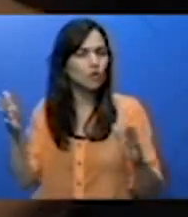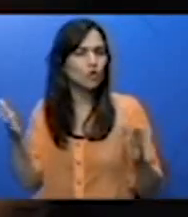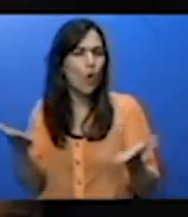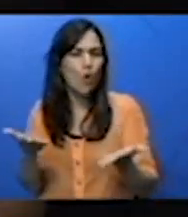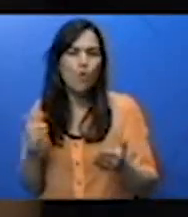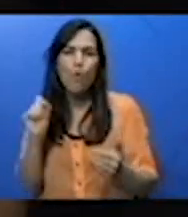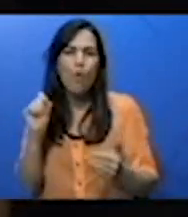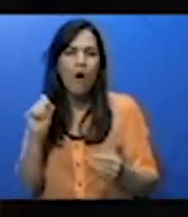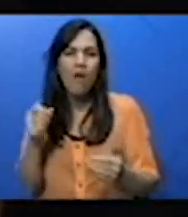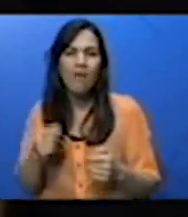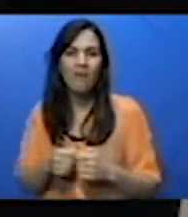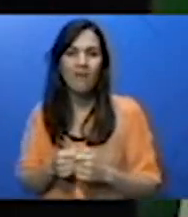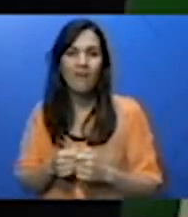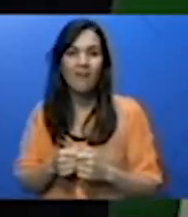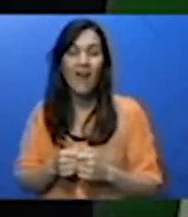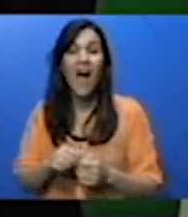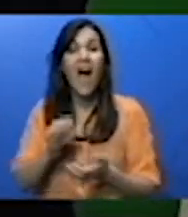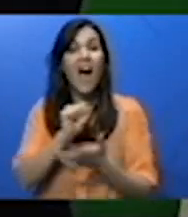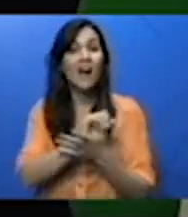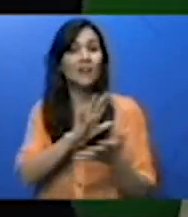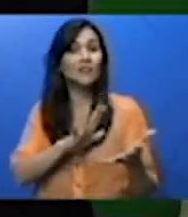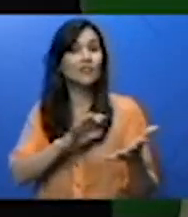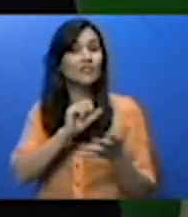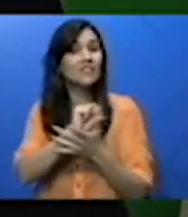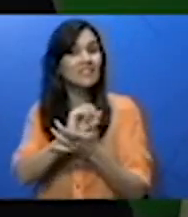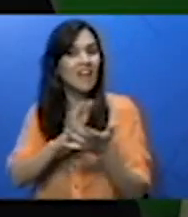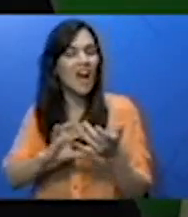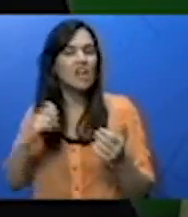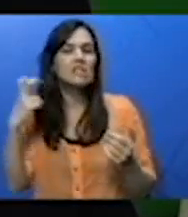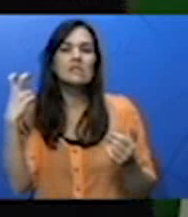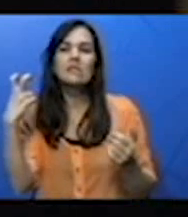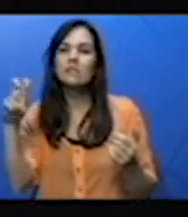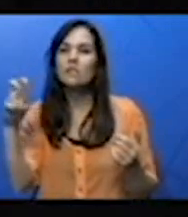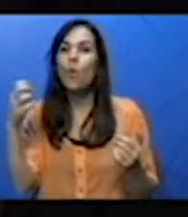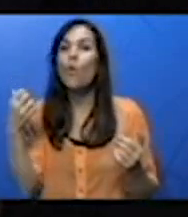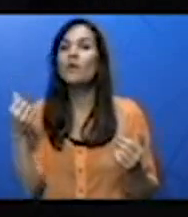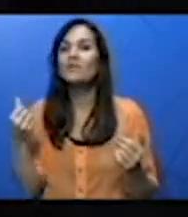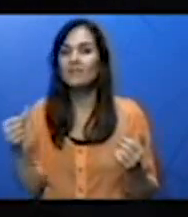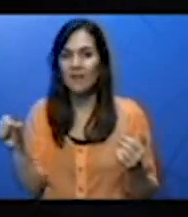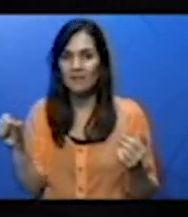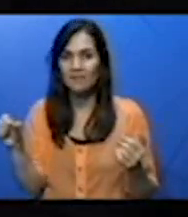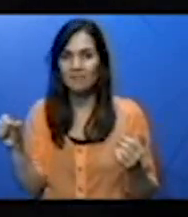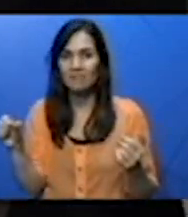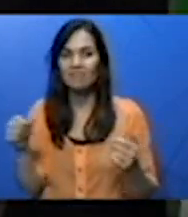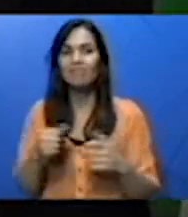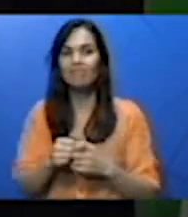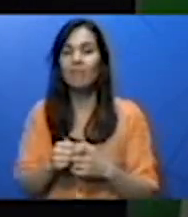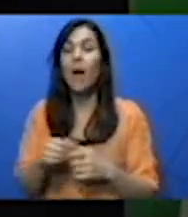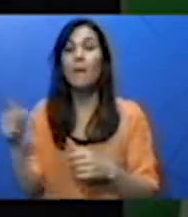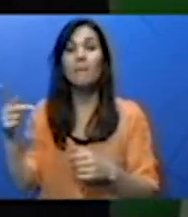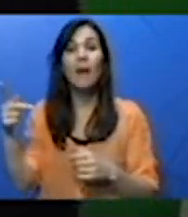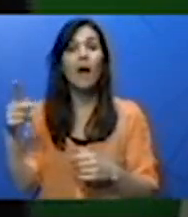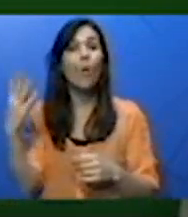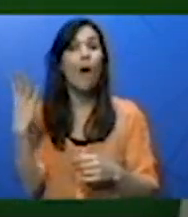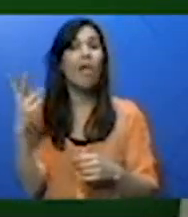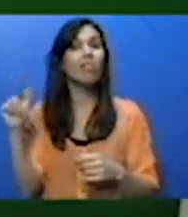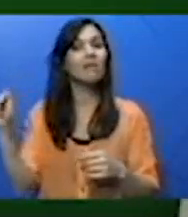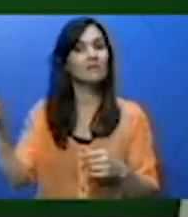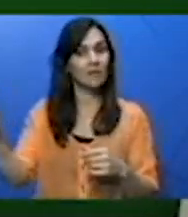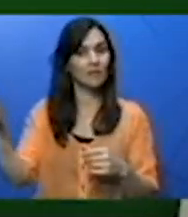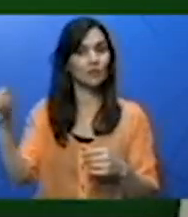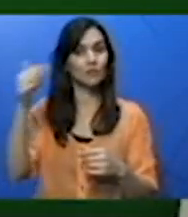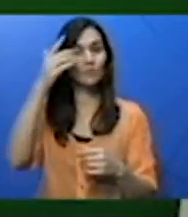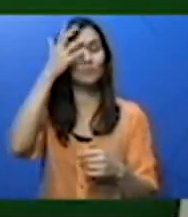tá? São os exercícios 5 e 6 da página 47, tá, crianças? Aqui,